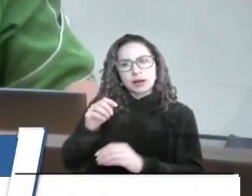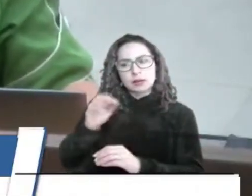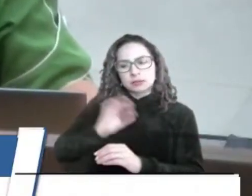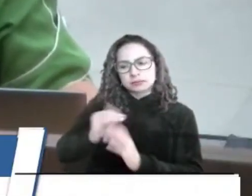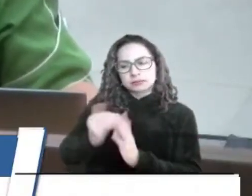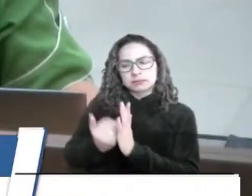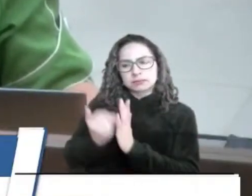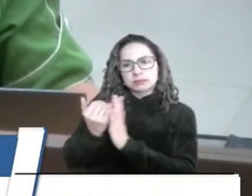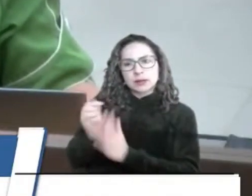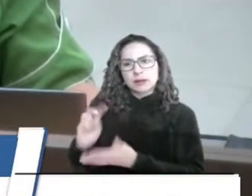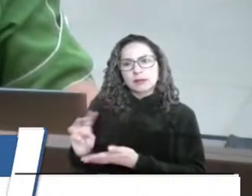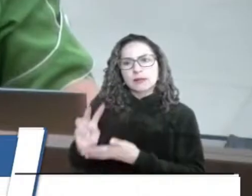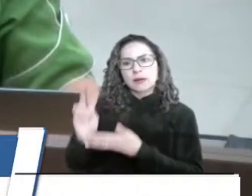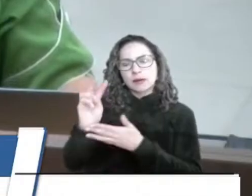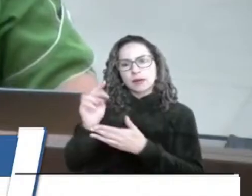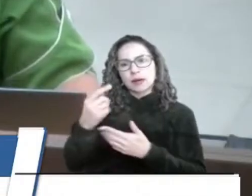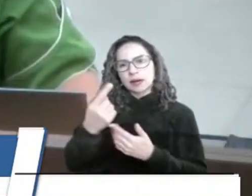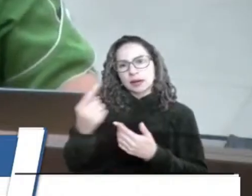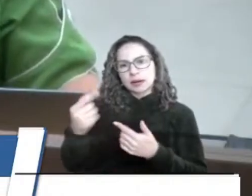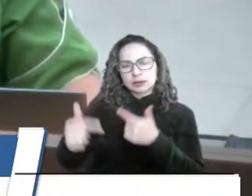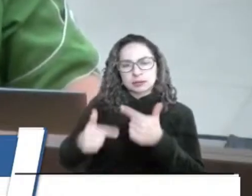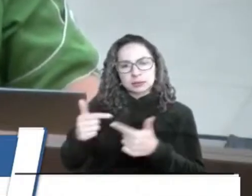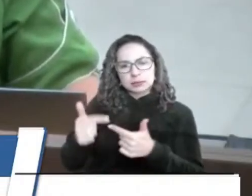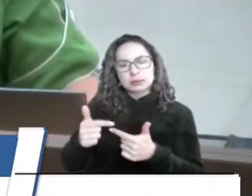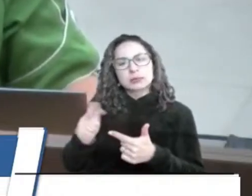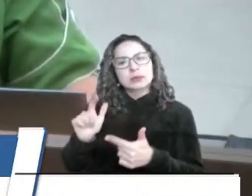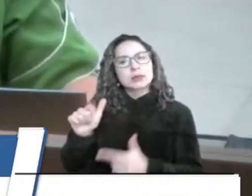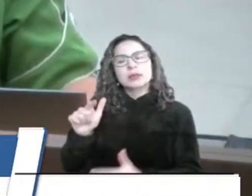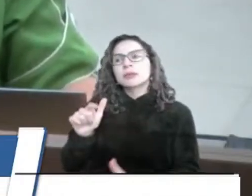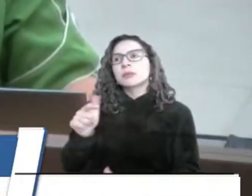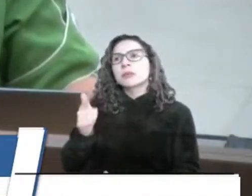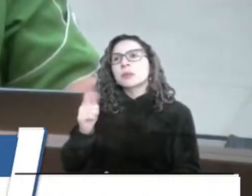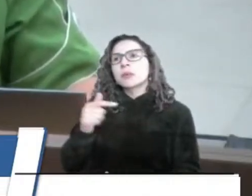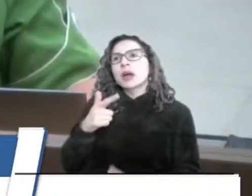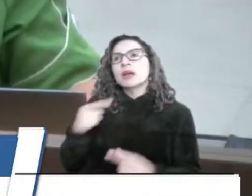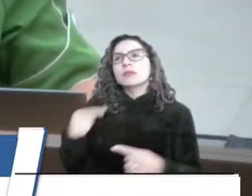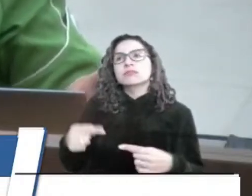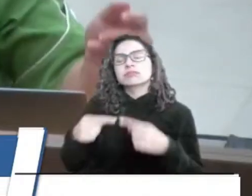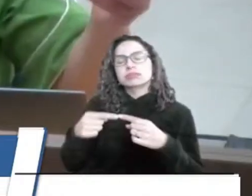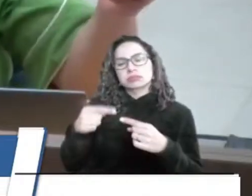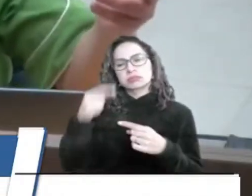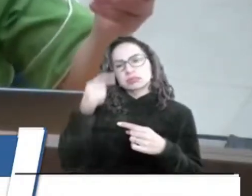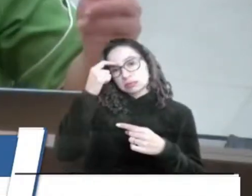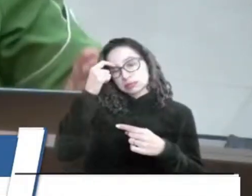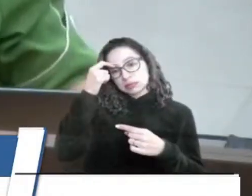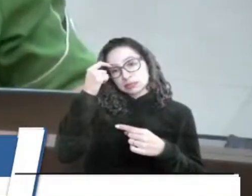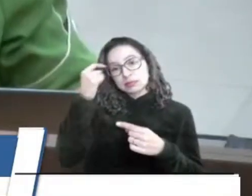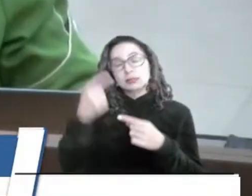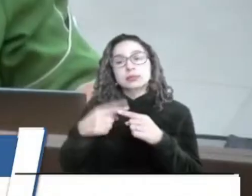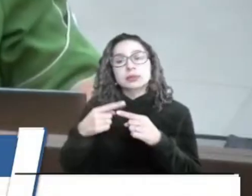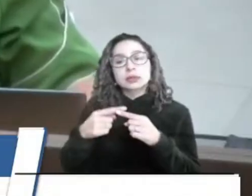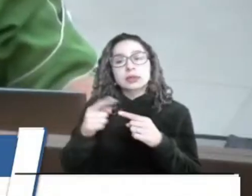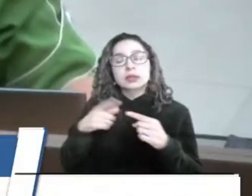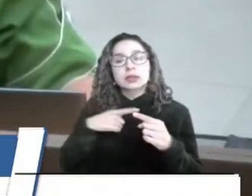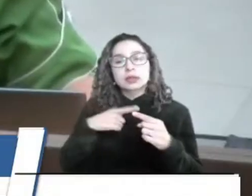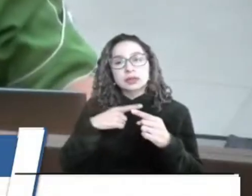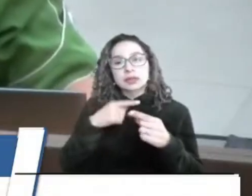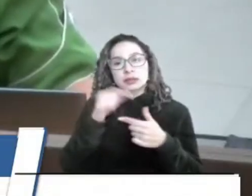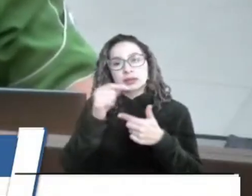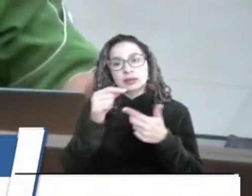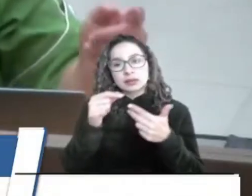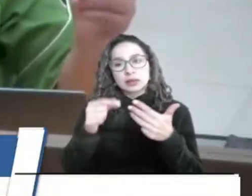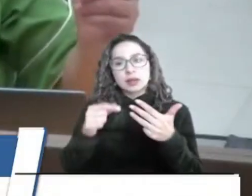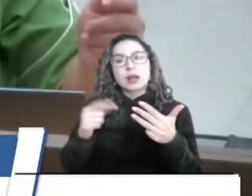que, como o senhor bem colocou, não deve ser um ponto de conflito. né, já que está apontado aí que existe